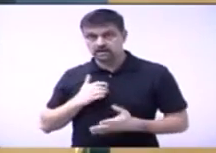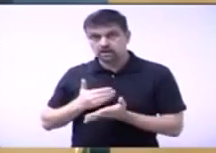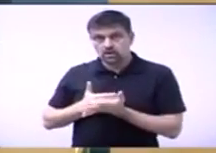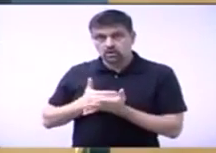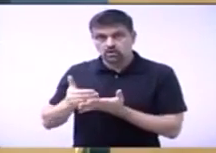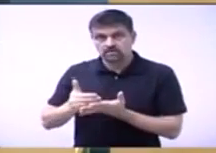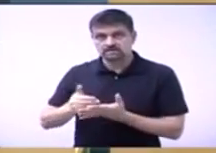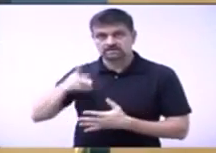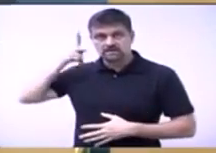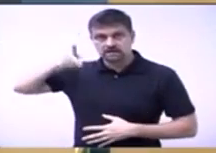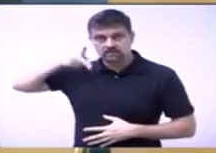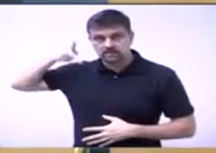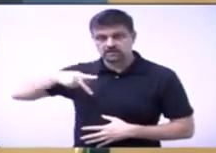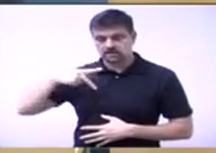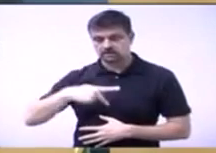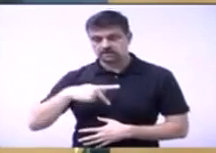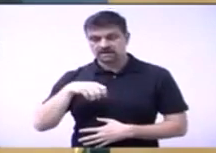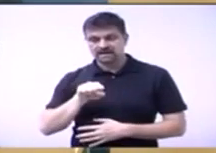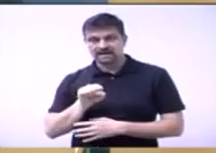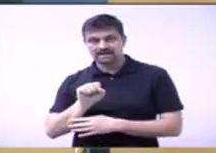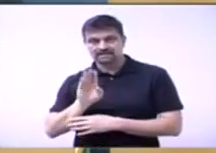na política no PSB em